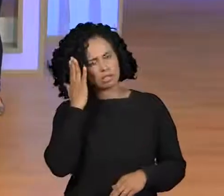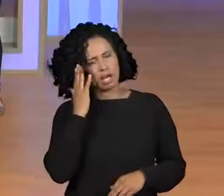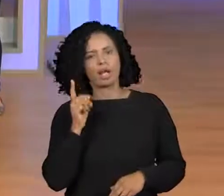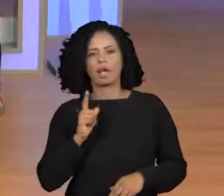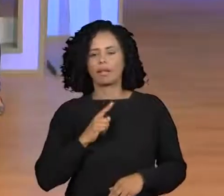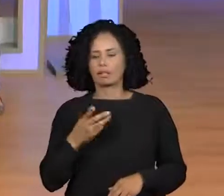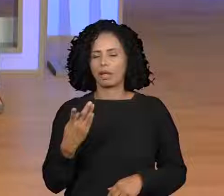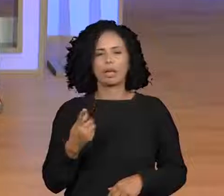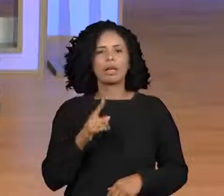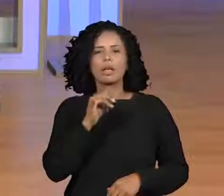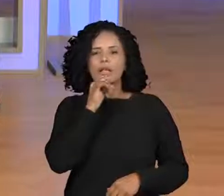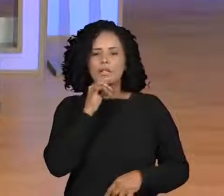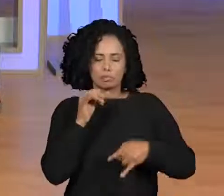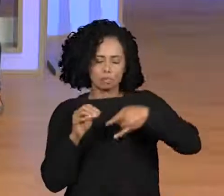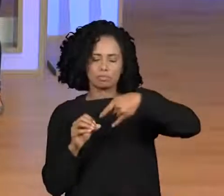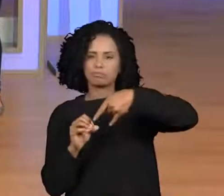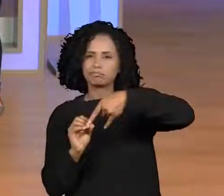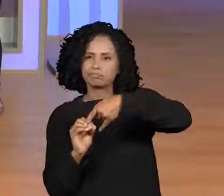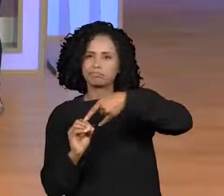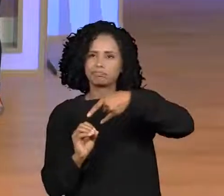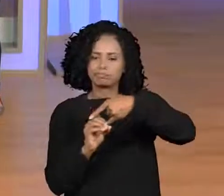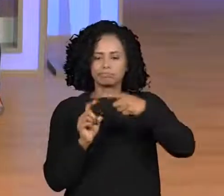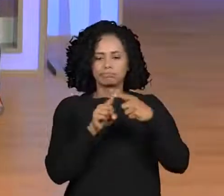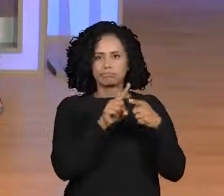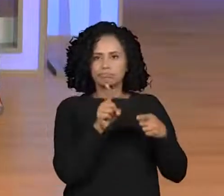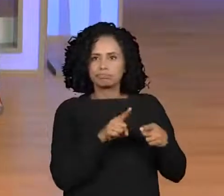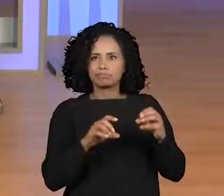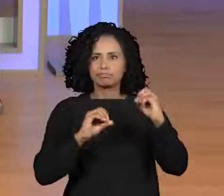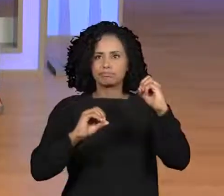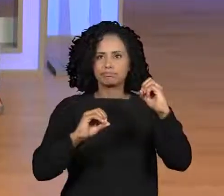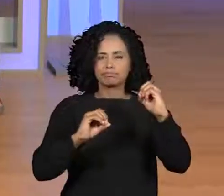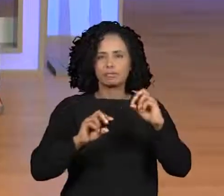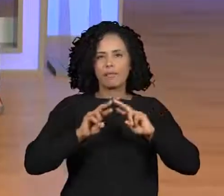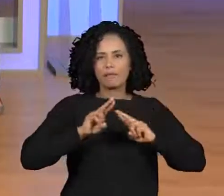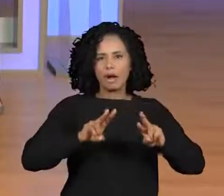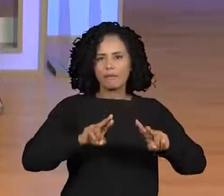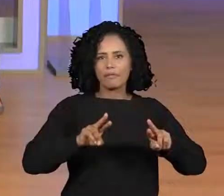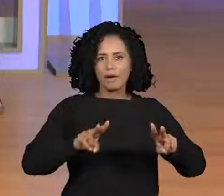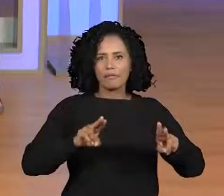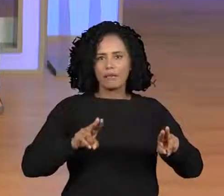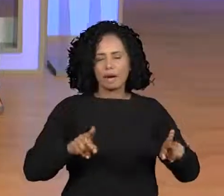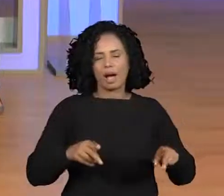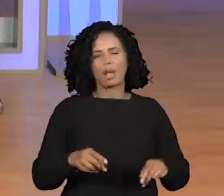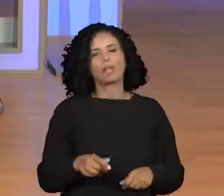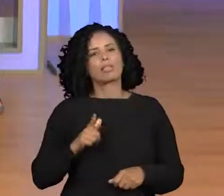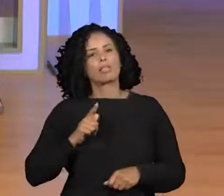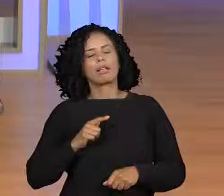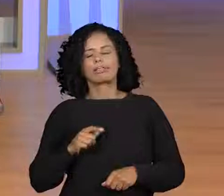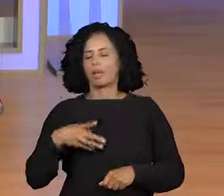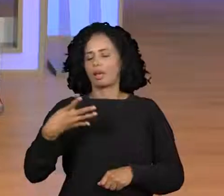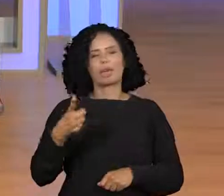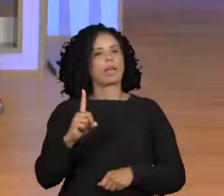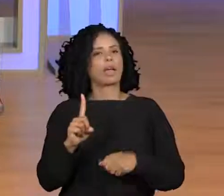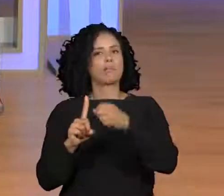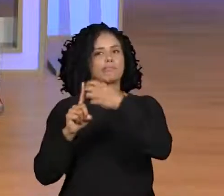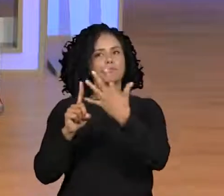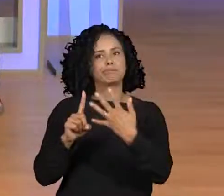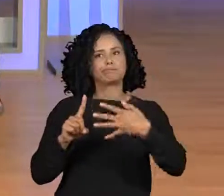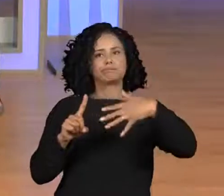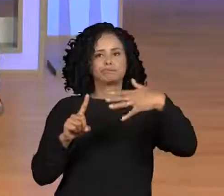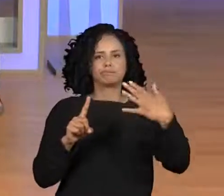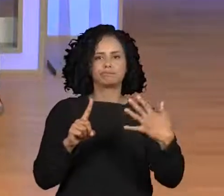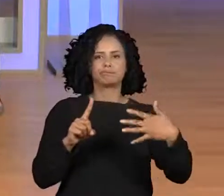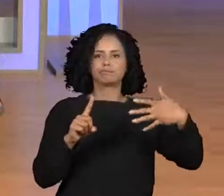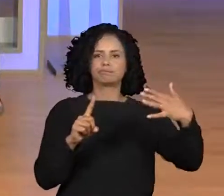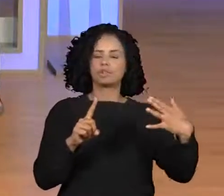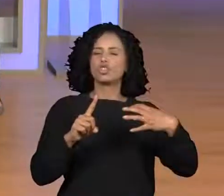si. Dependendo da afinação, se eu tocar um tambor, pode ser a mesma nota, mas o timbre é diferente, que é a fonte sonora. A identidade é